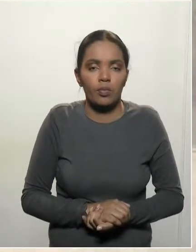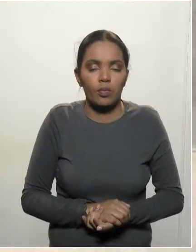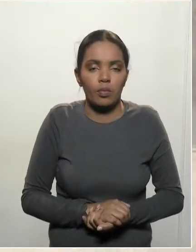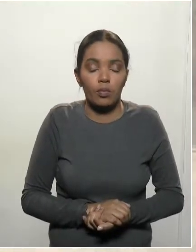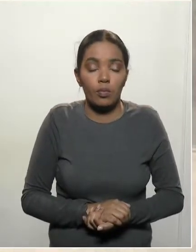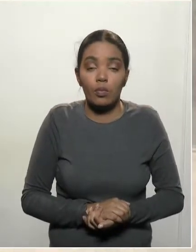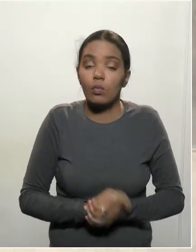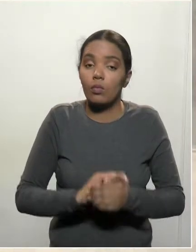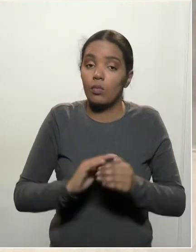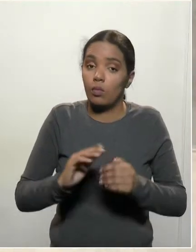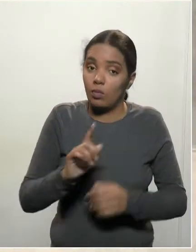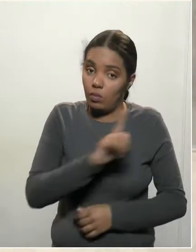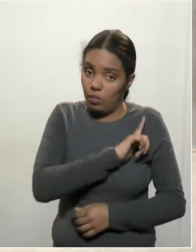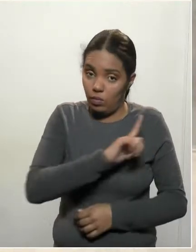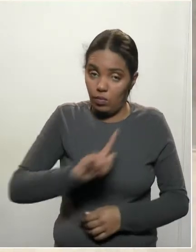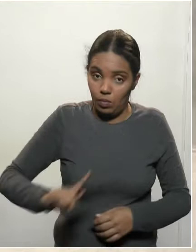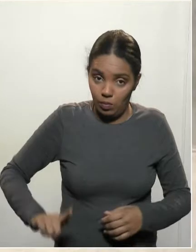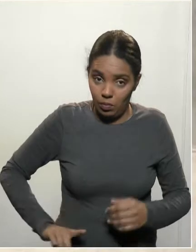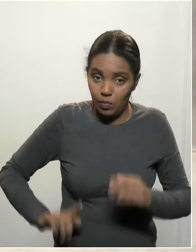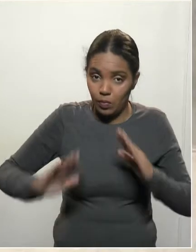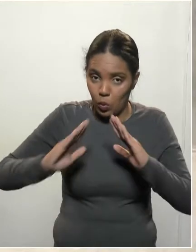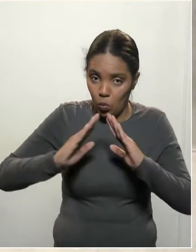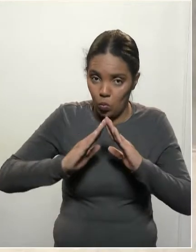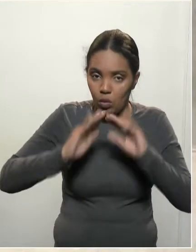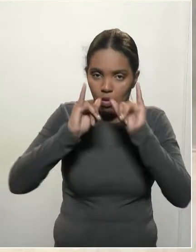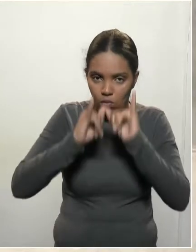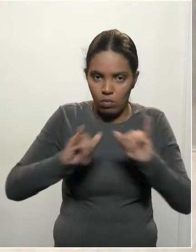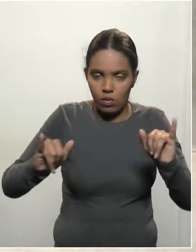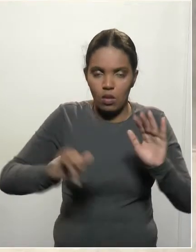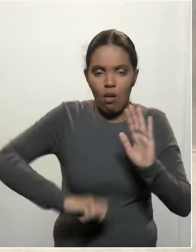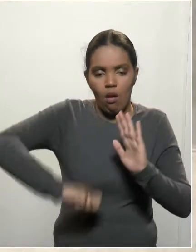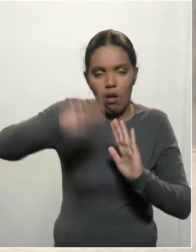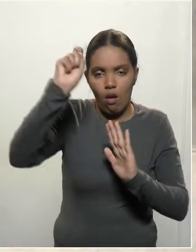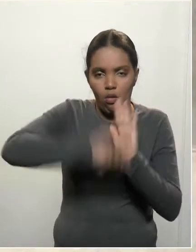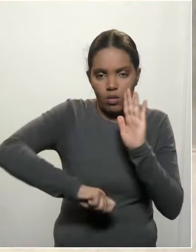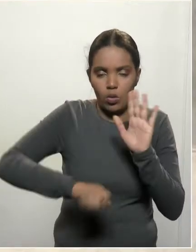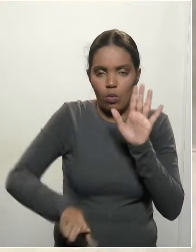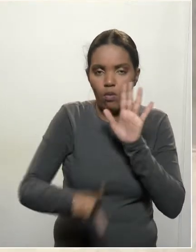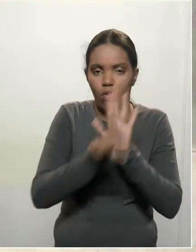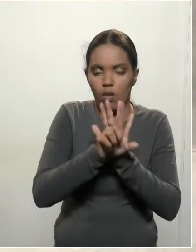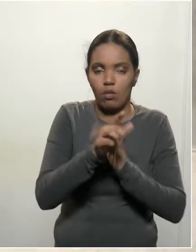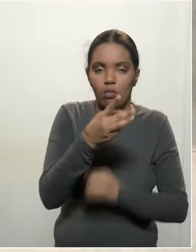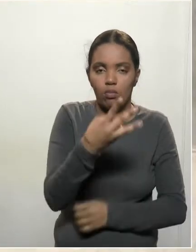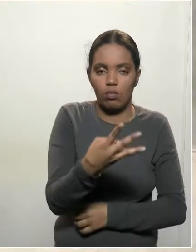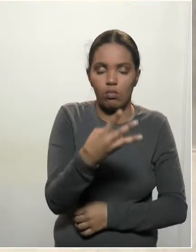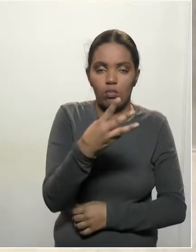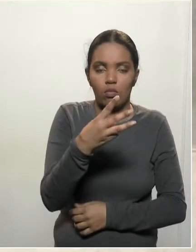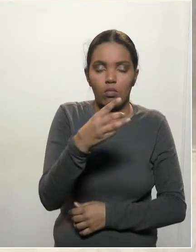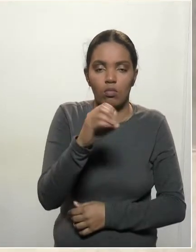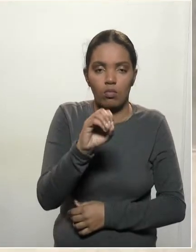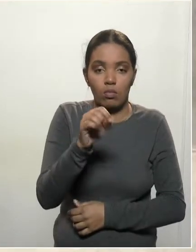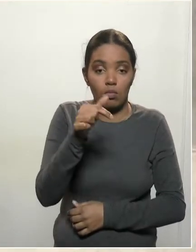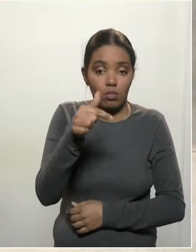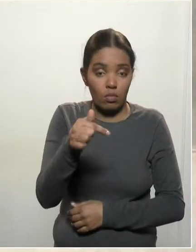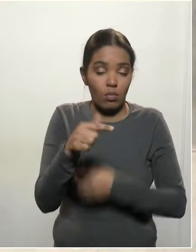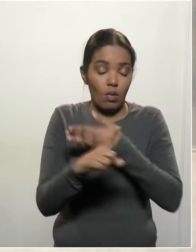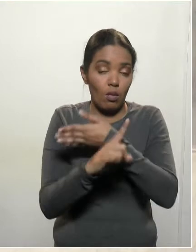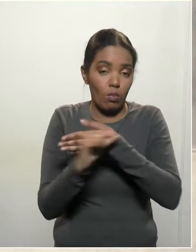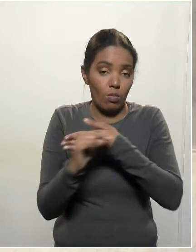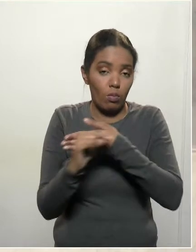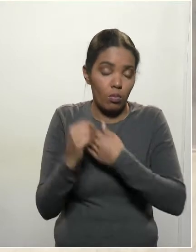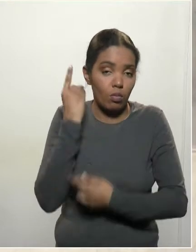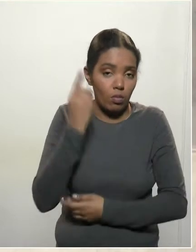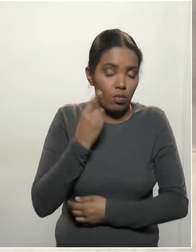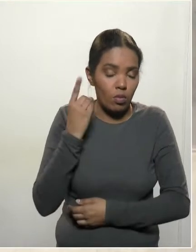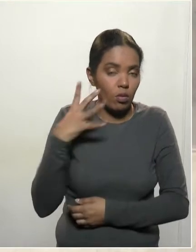gabinete do governador informa que a sanção do projeto de lei 307/2020 de autoria dos deputados